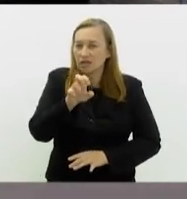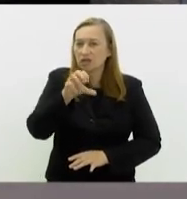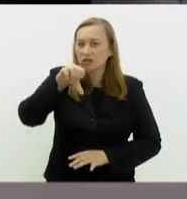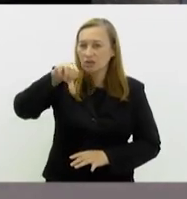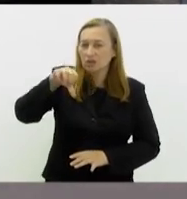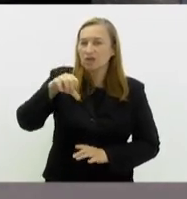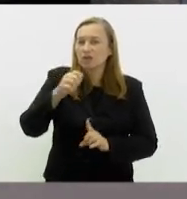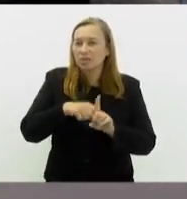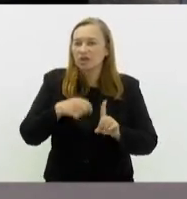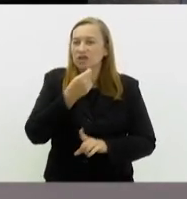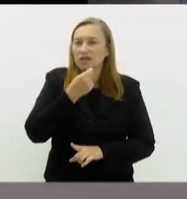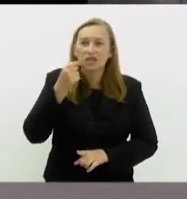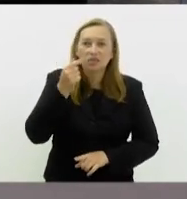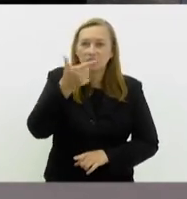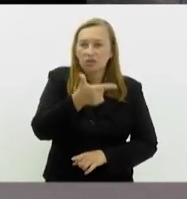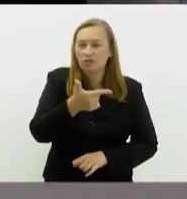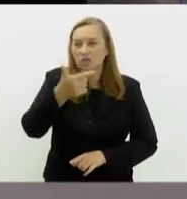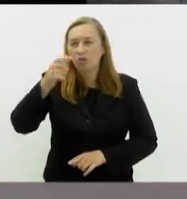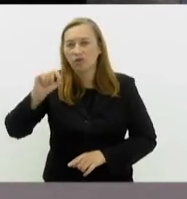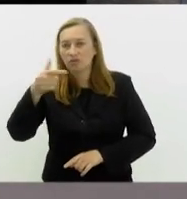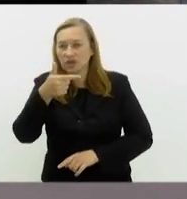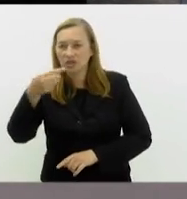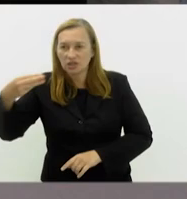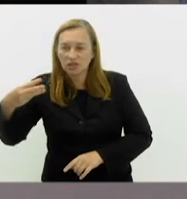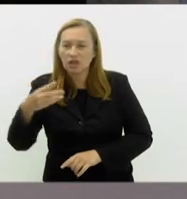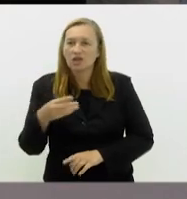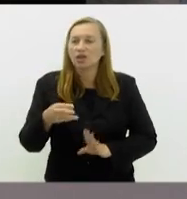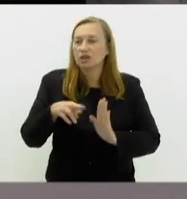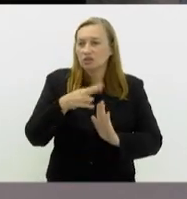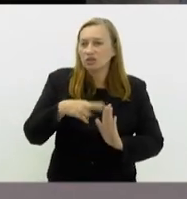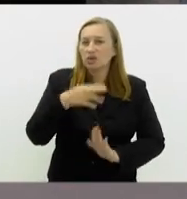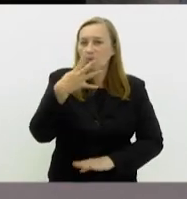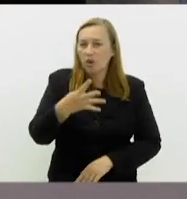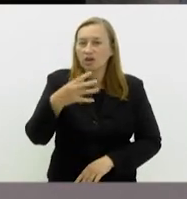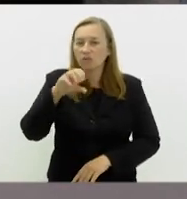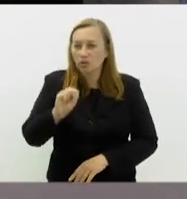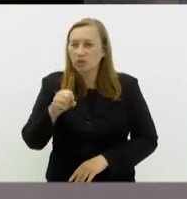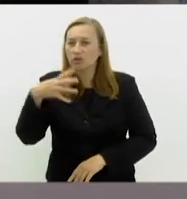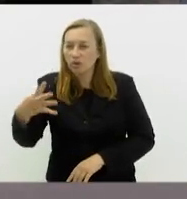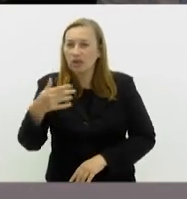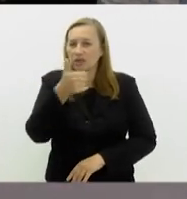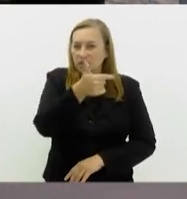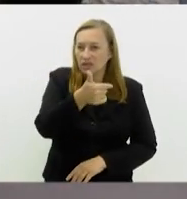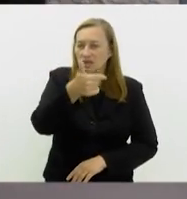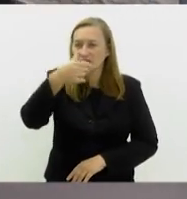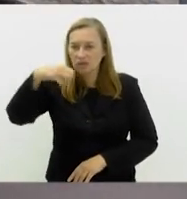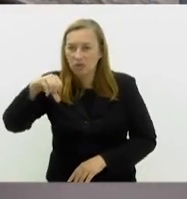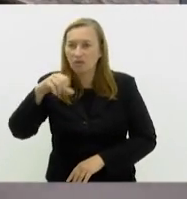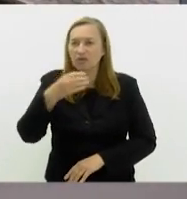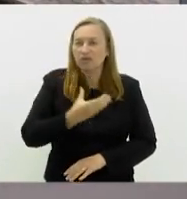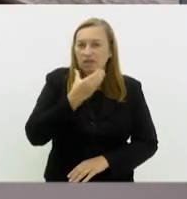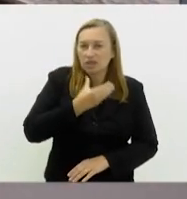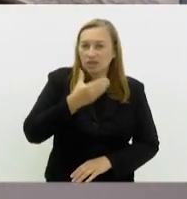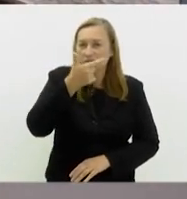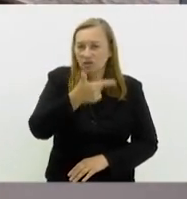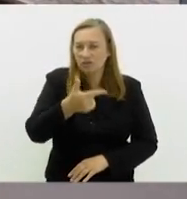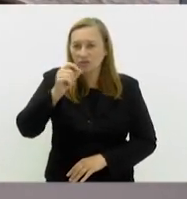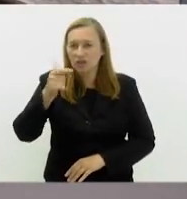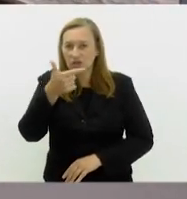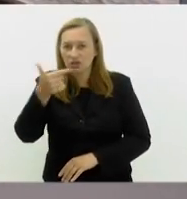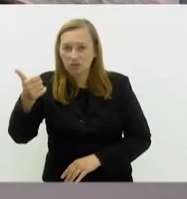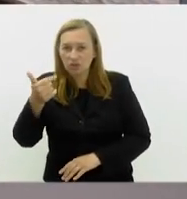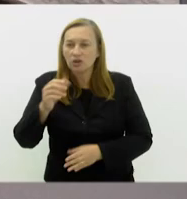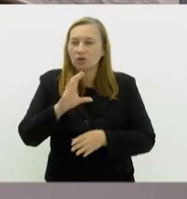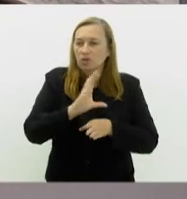devendo-se observar a resolução 484 de dezembro de de 19 de dezembro de 22 do Conselho